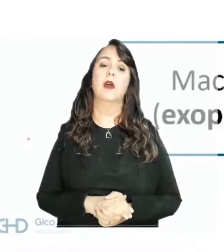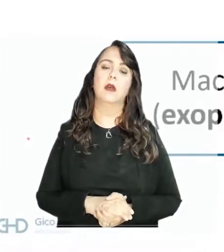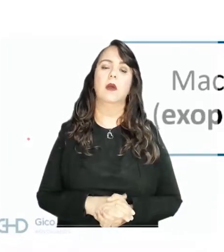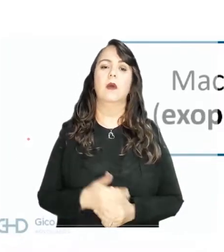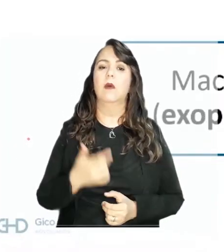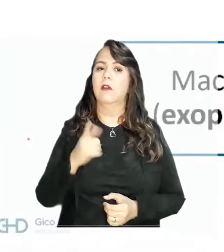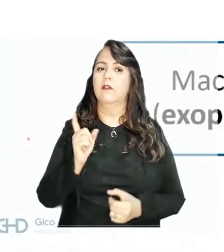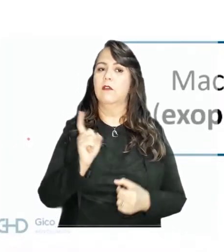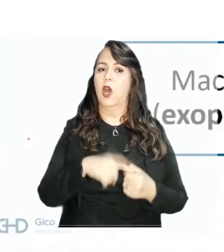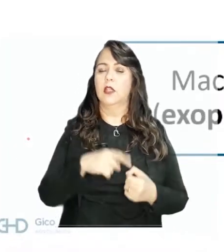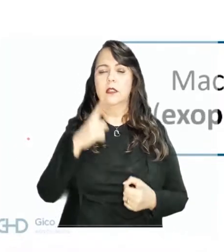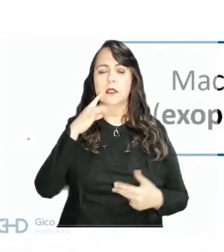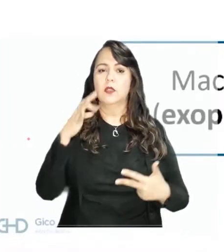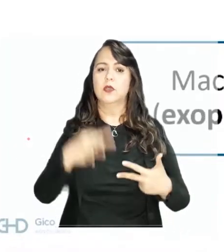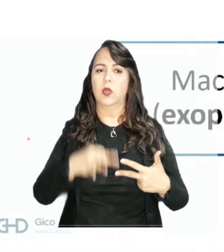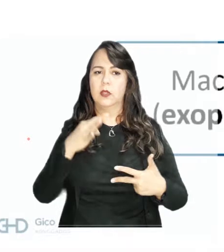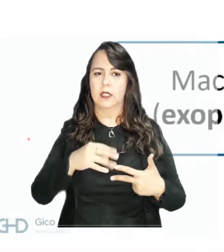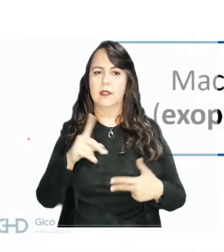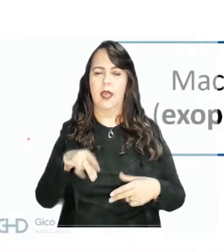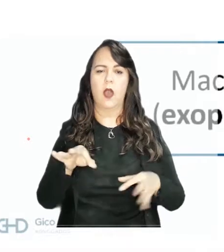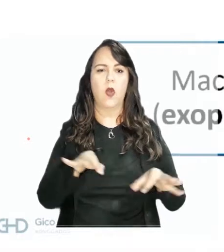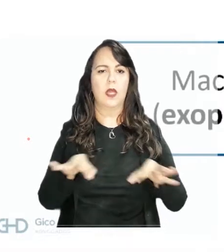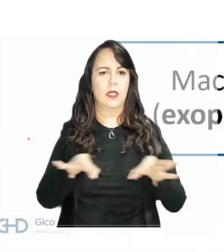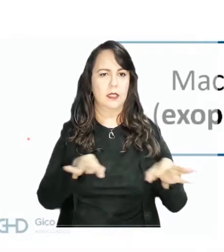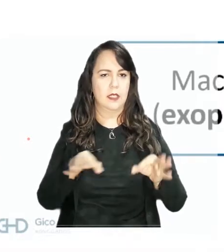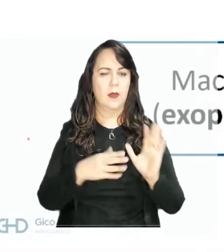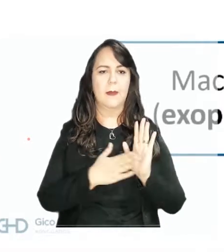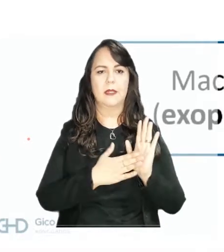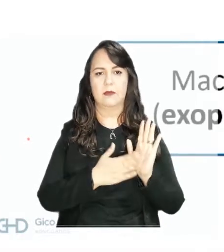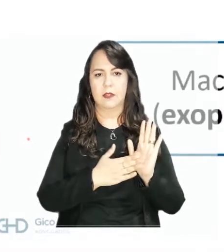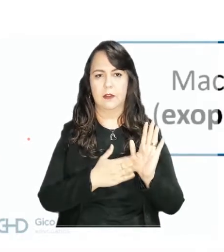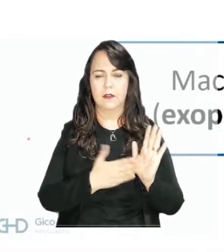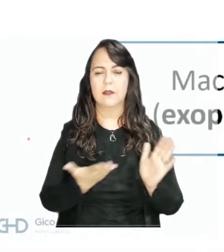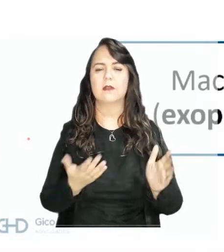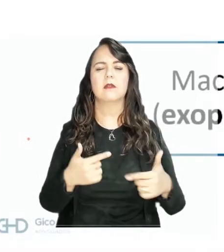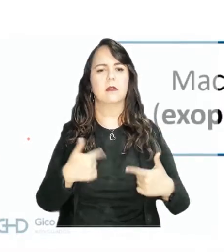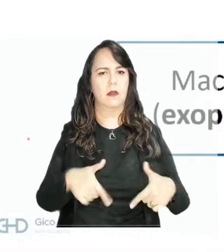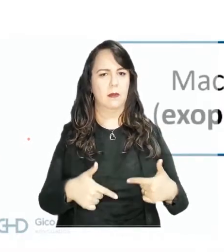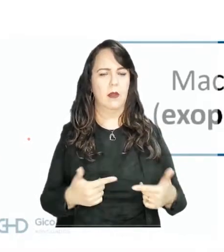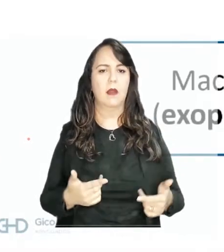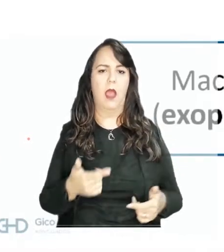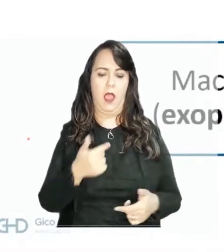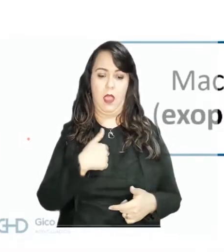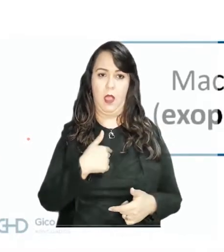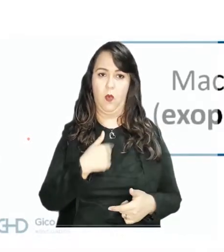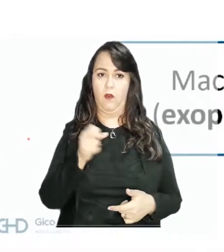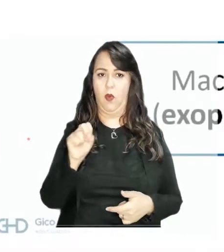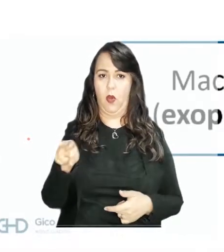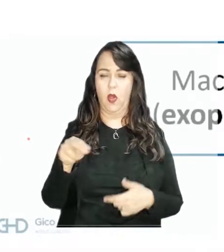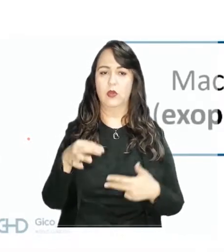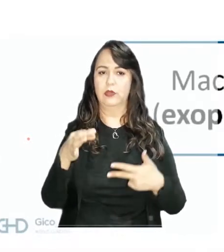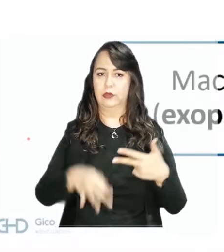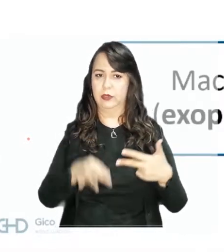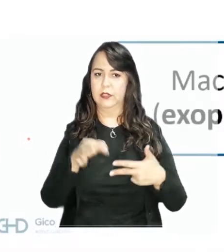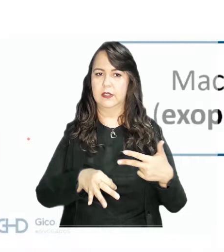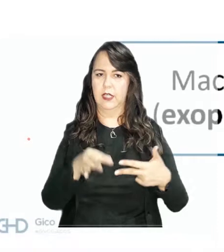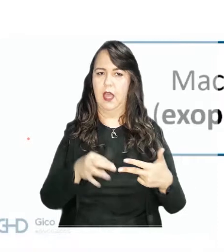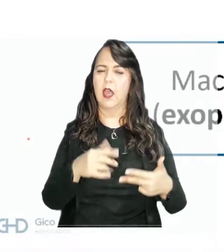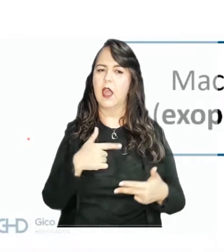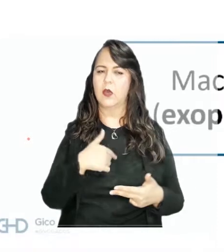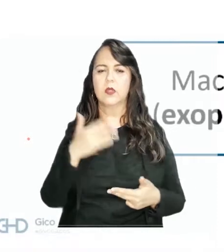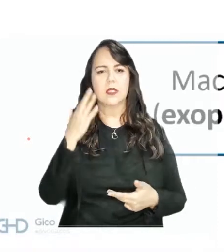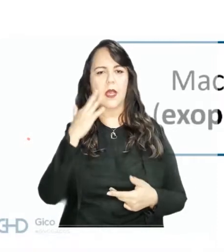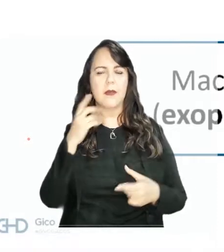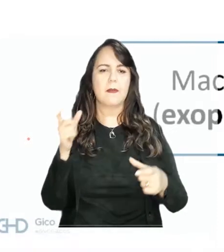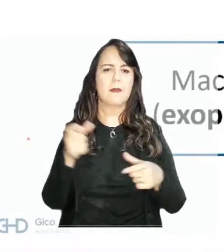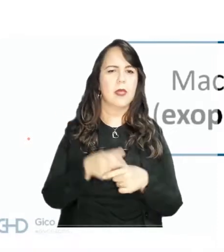organização que presta um serviço, quando eu olho para o judiciário, eu vejo questões de micro e macrogestão. O que